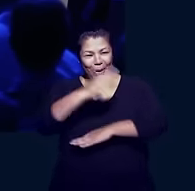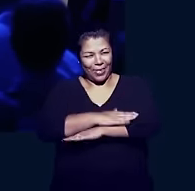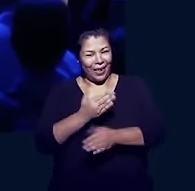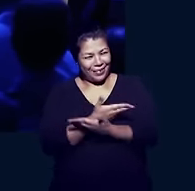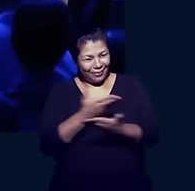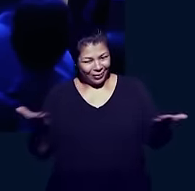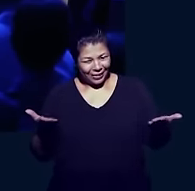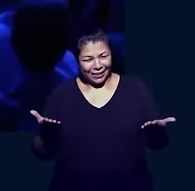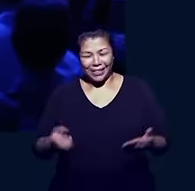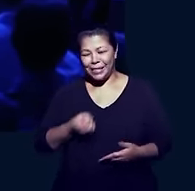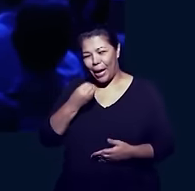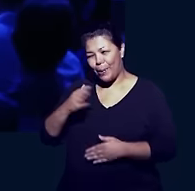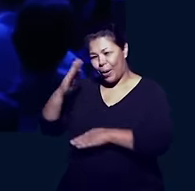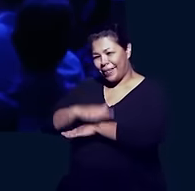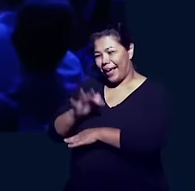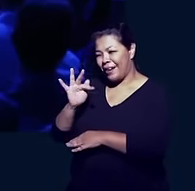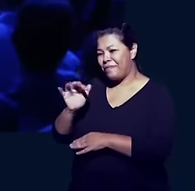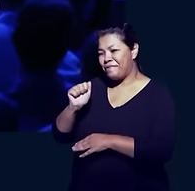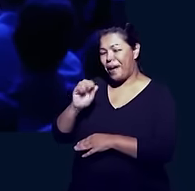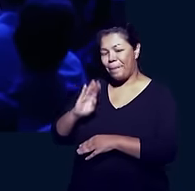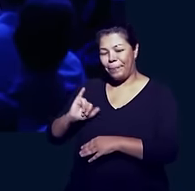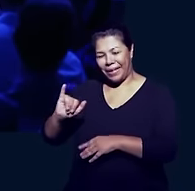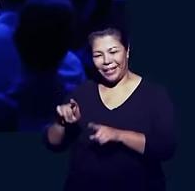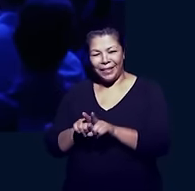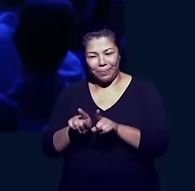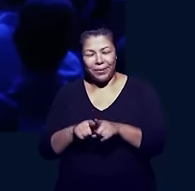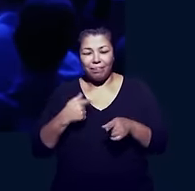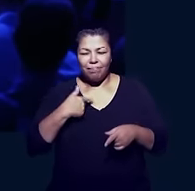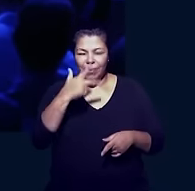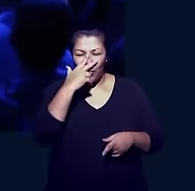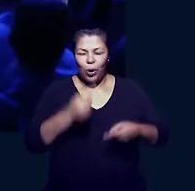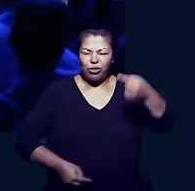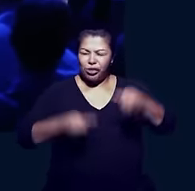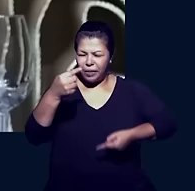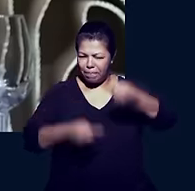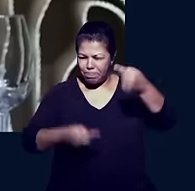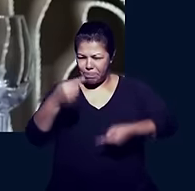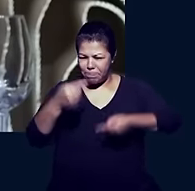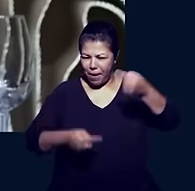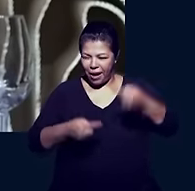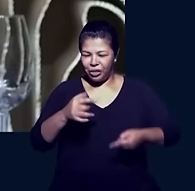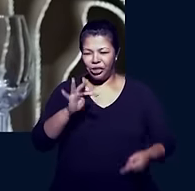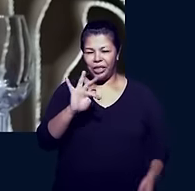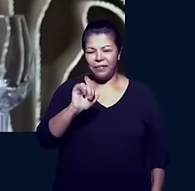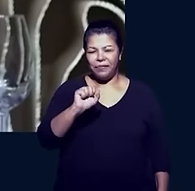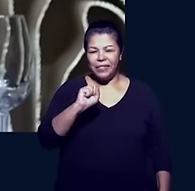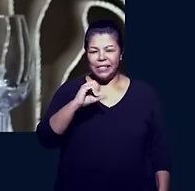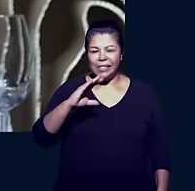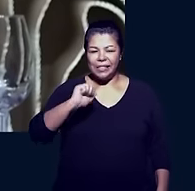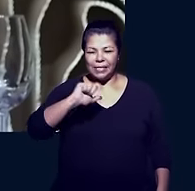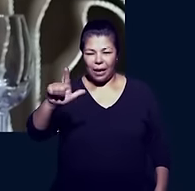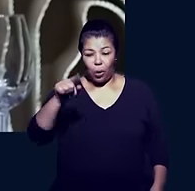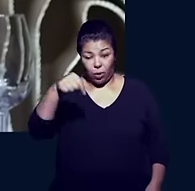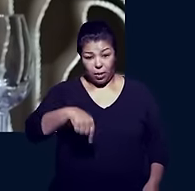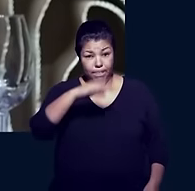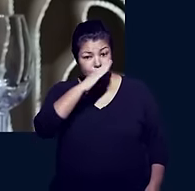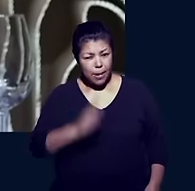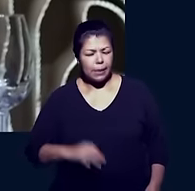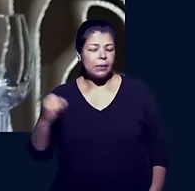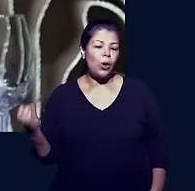eh assim eu acho que essa esse debate fiscal que a gente tem no Brasil ele é ele é super importante né mas eu acho